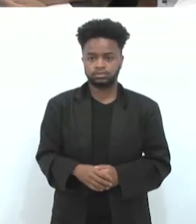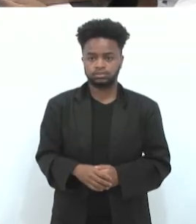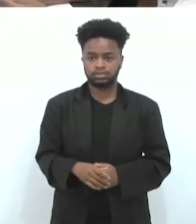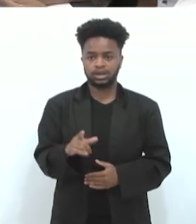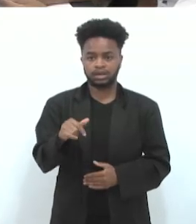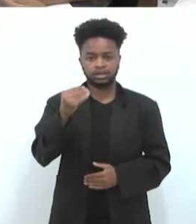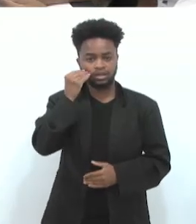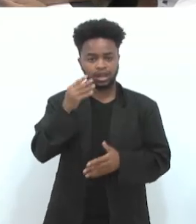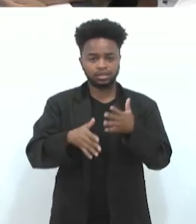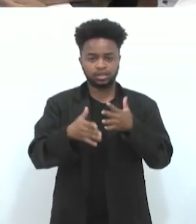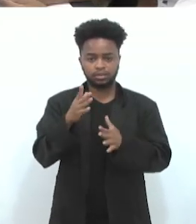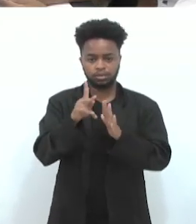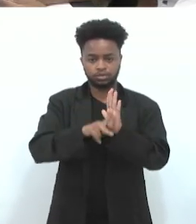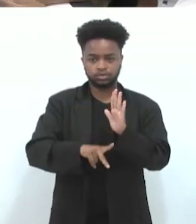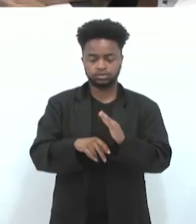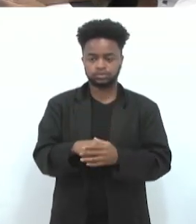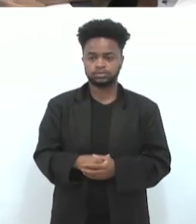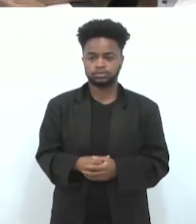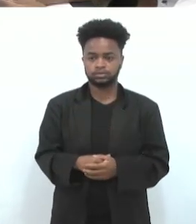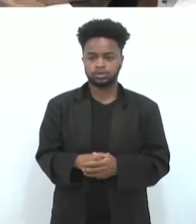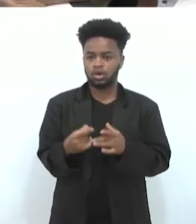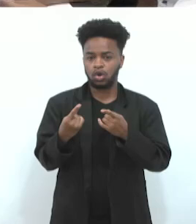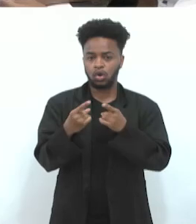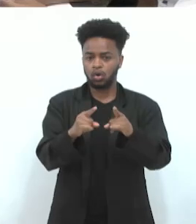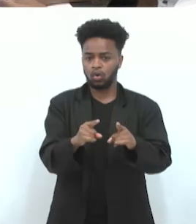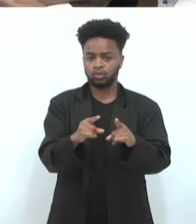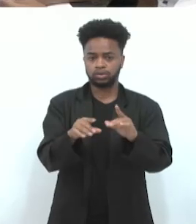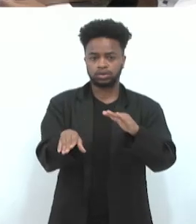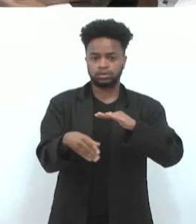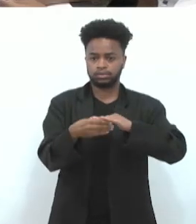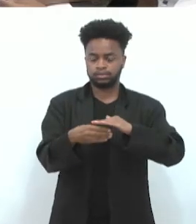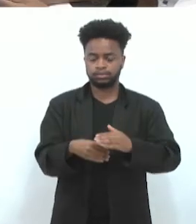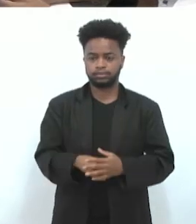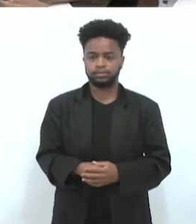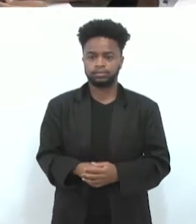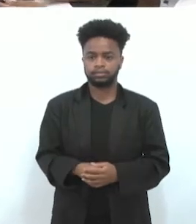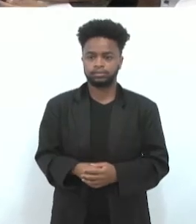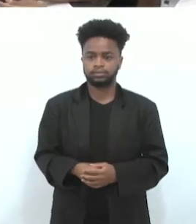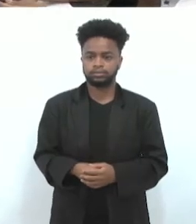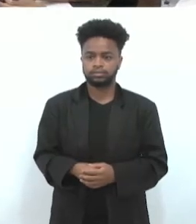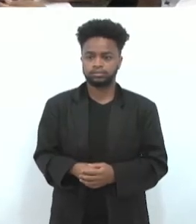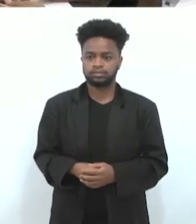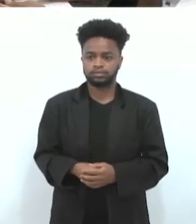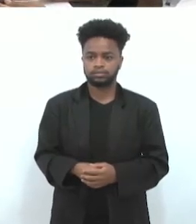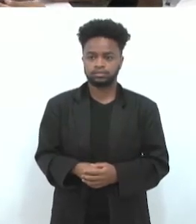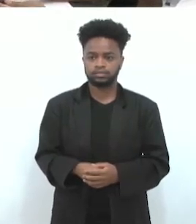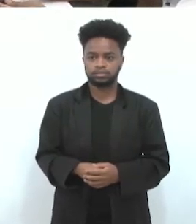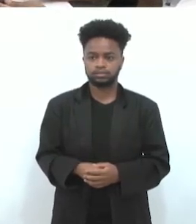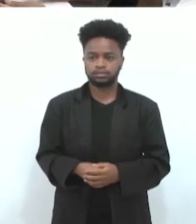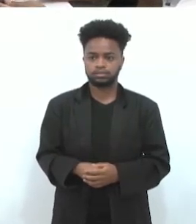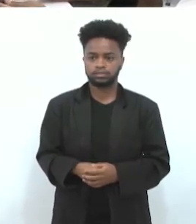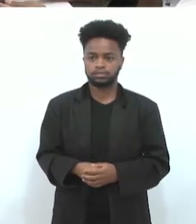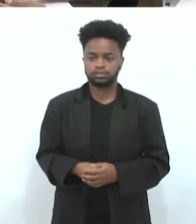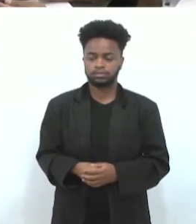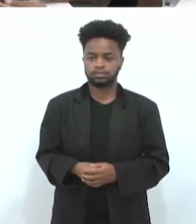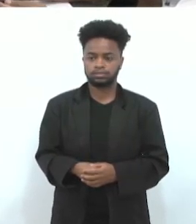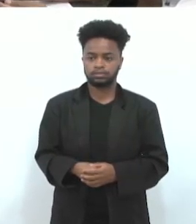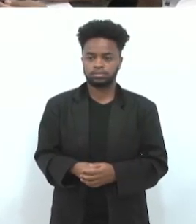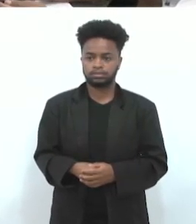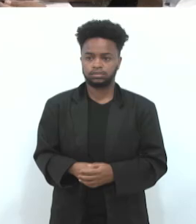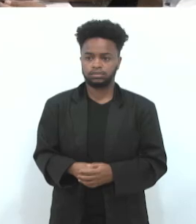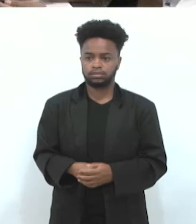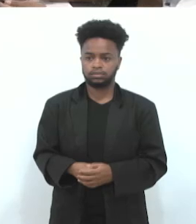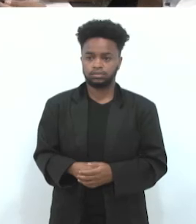o projeto. É contrário às emendas. Parecer contrário às emendas. Senhor presidente. Na verdade, é uma questão de discussão meritória. Eu vou votar em